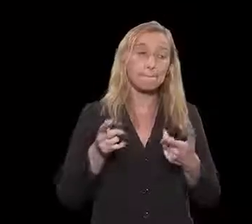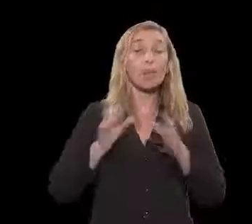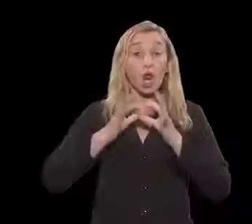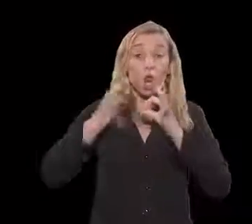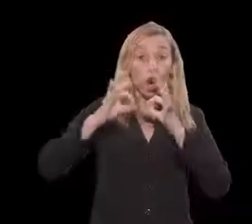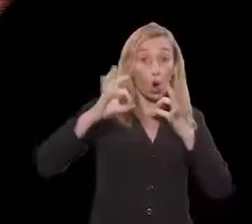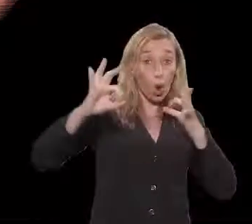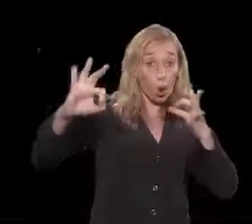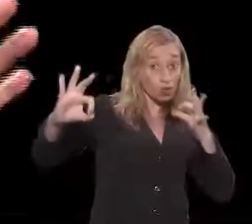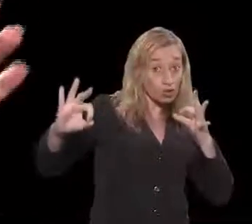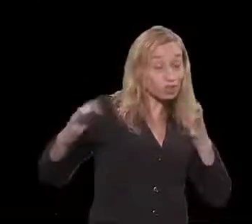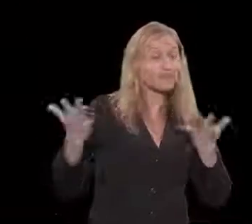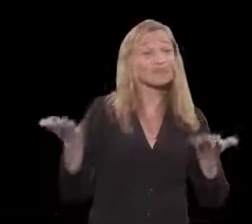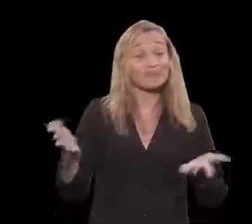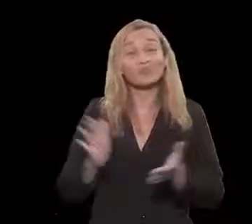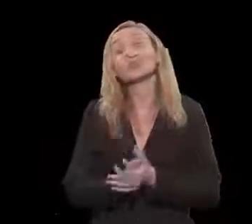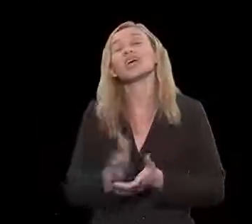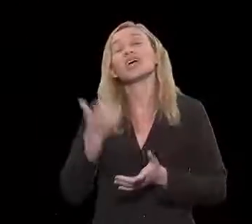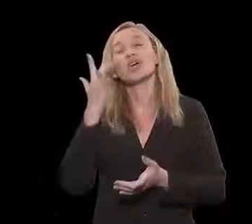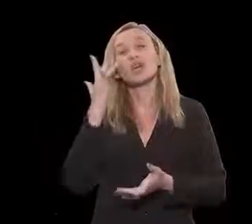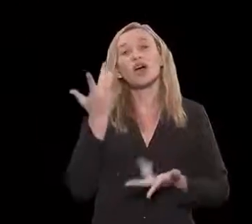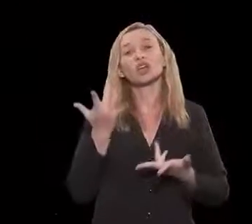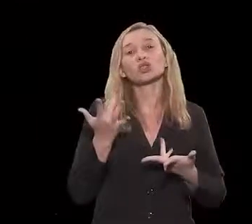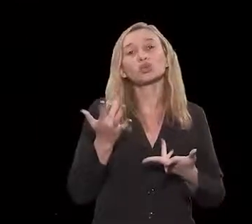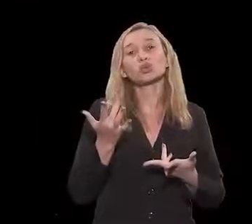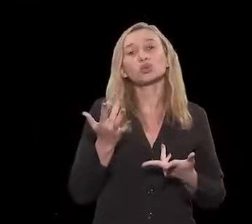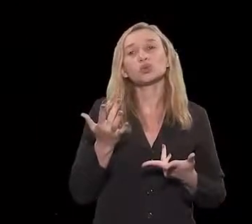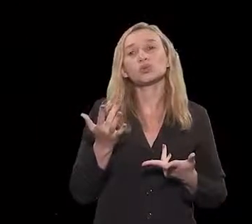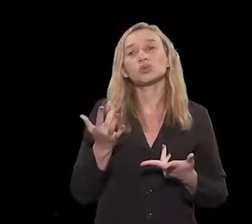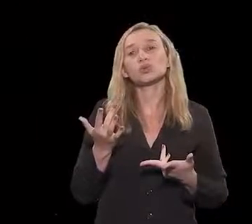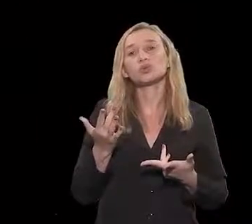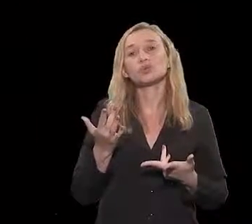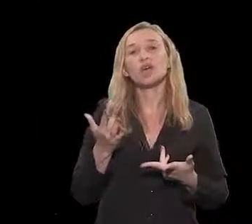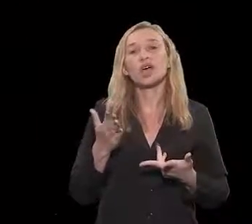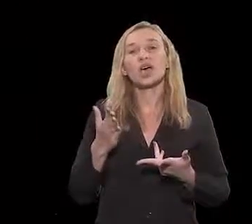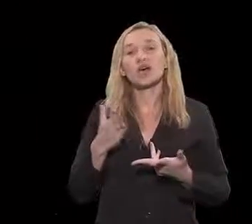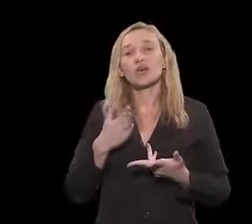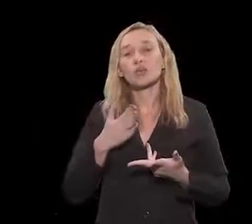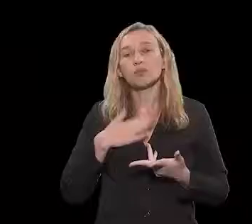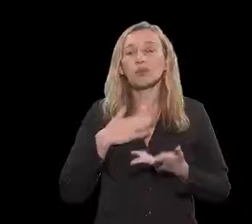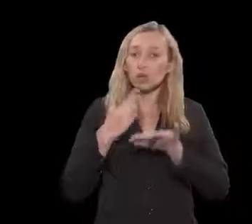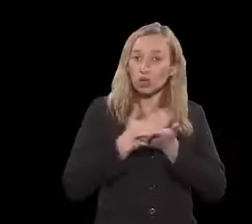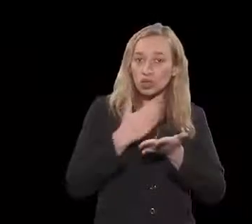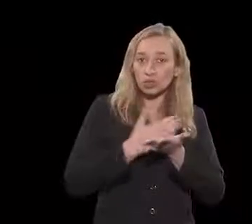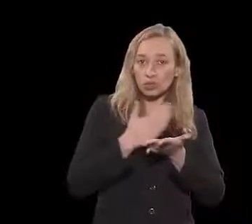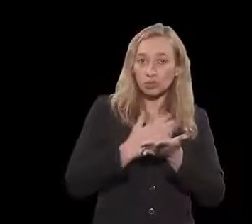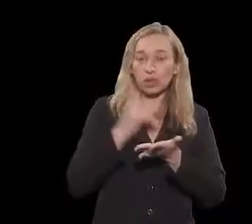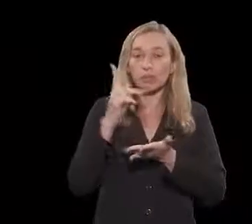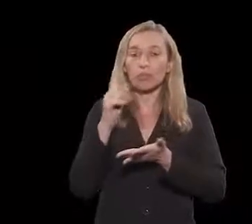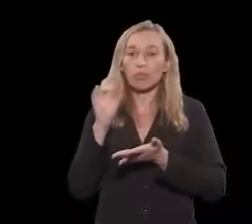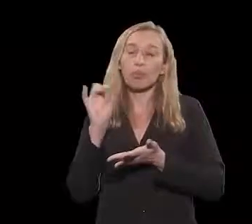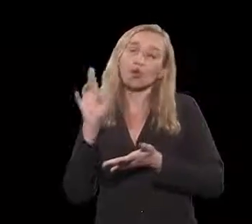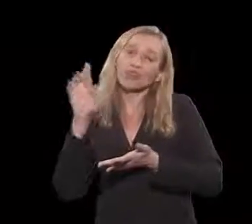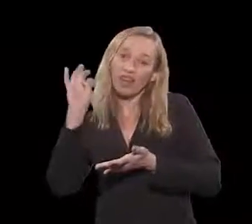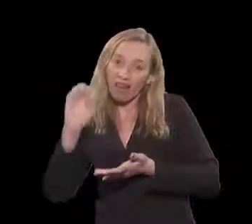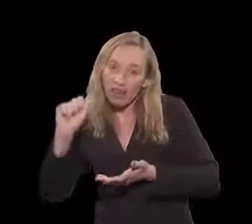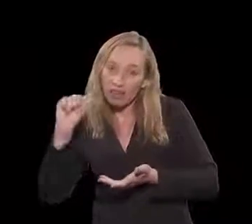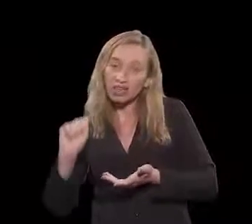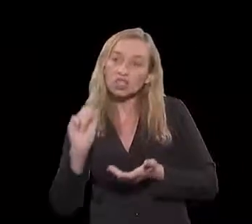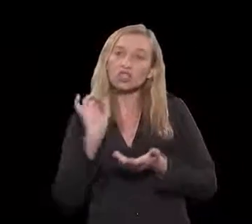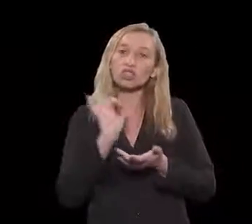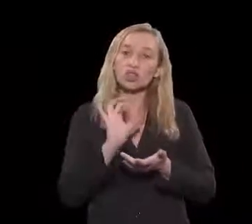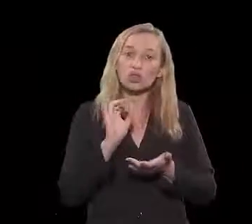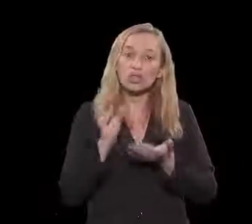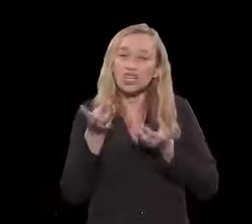modéstia lá longe, bem longe mesmo, sabe? Eu acho que a minha biografia de Tia Dodô da Portela, eu acho que só